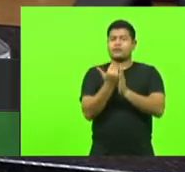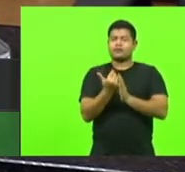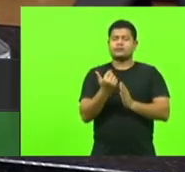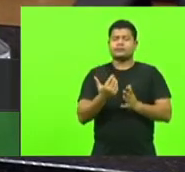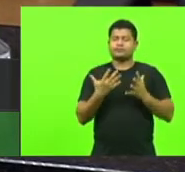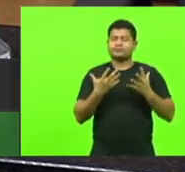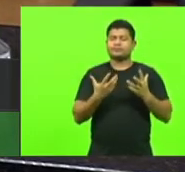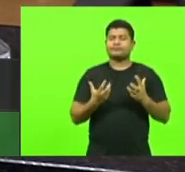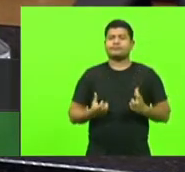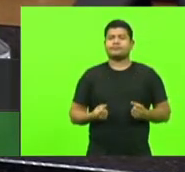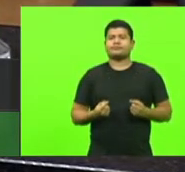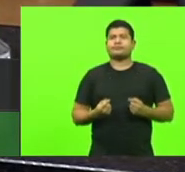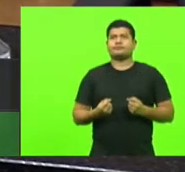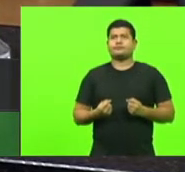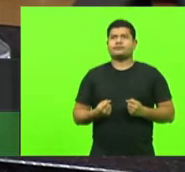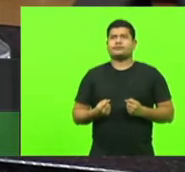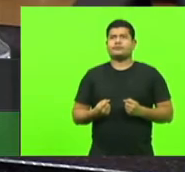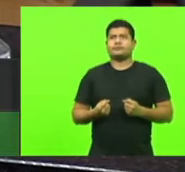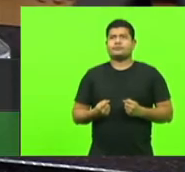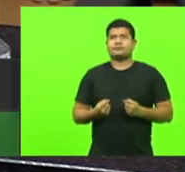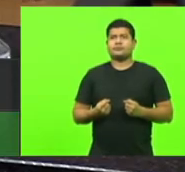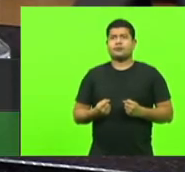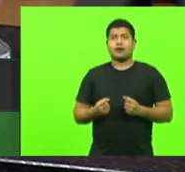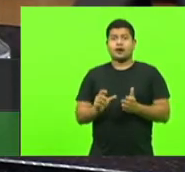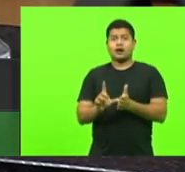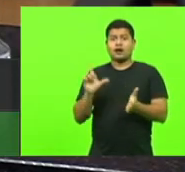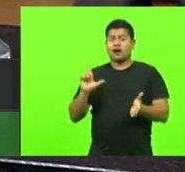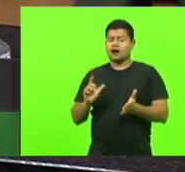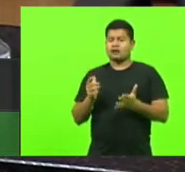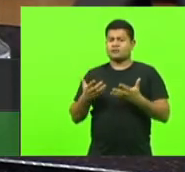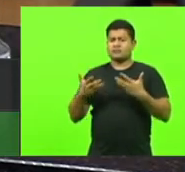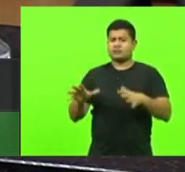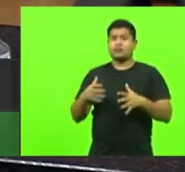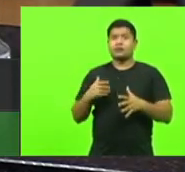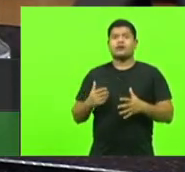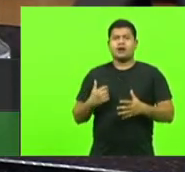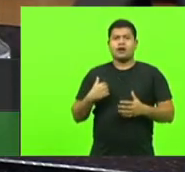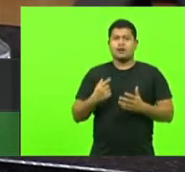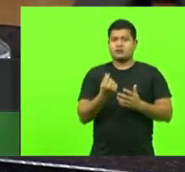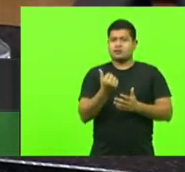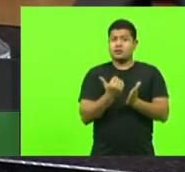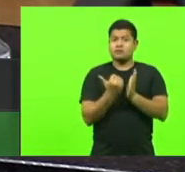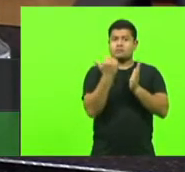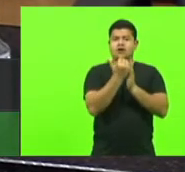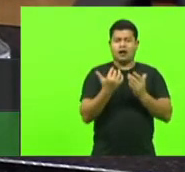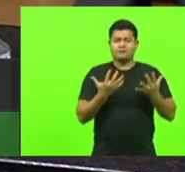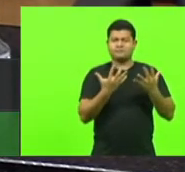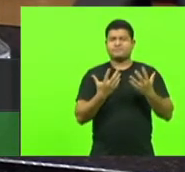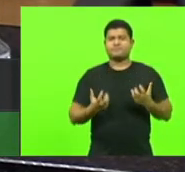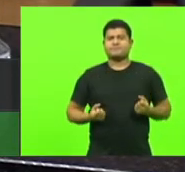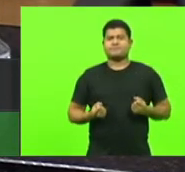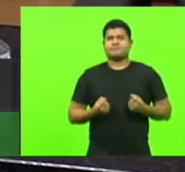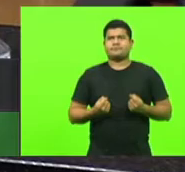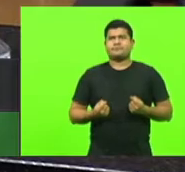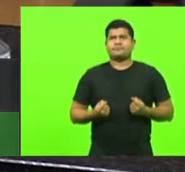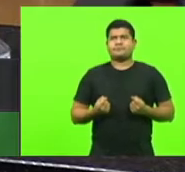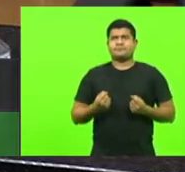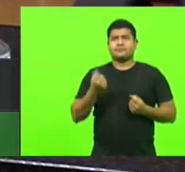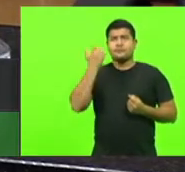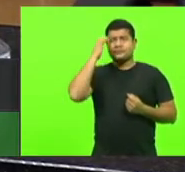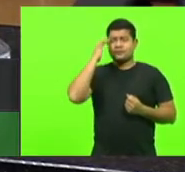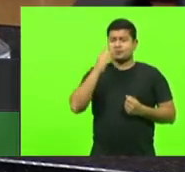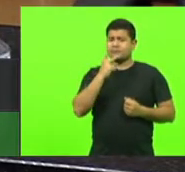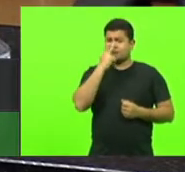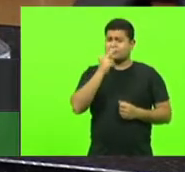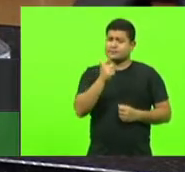tudo bem, assim nós aceitamos. Ou seja, não aceitava aquele dinheiro, mas quando veio mais, daí aceitou de bom grado. Acho que ficou feio a